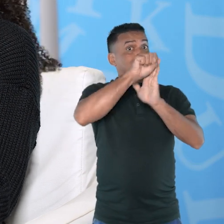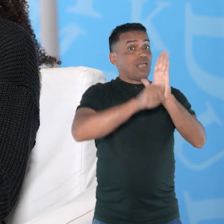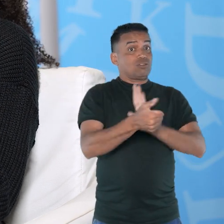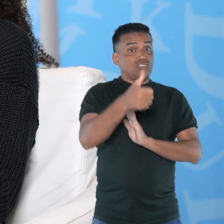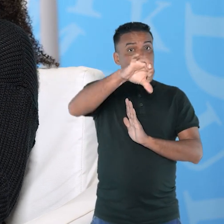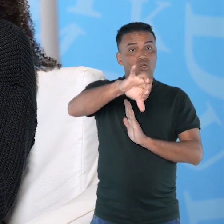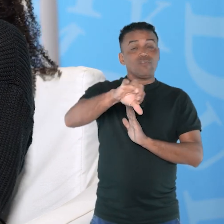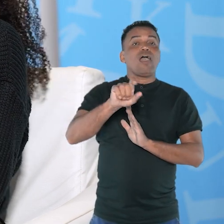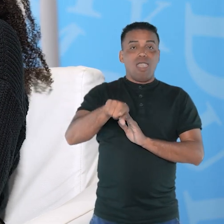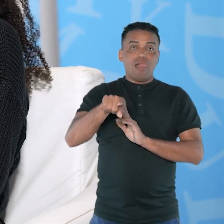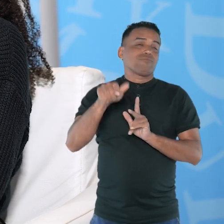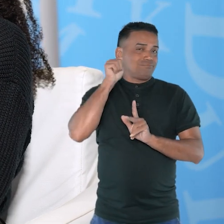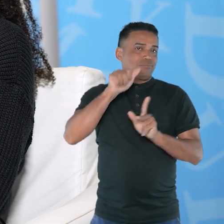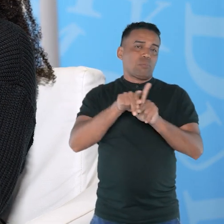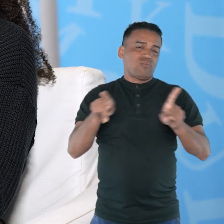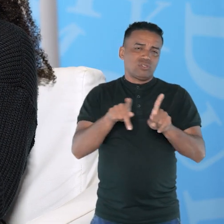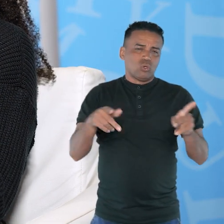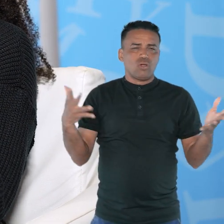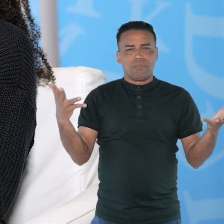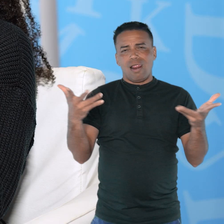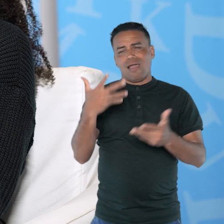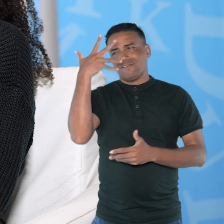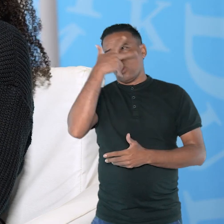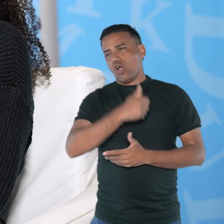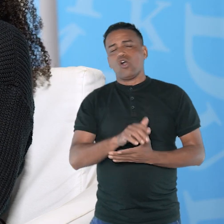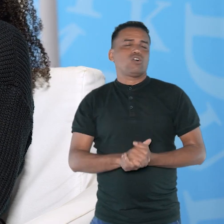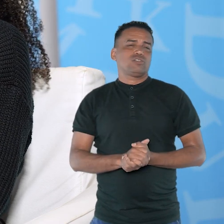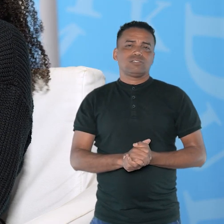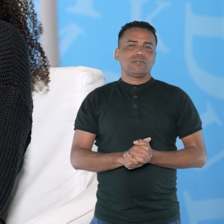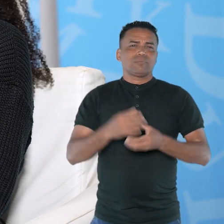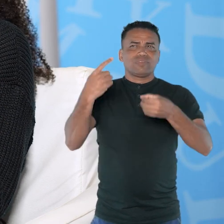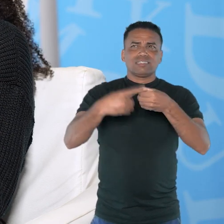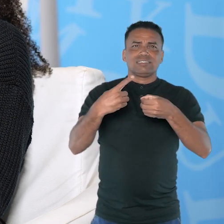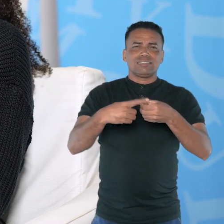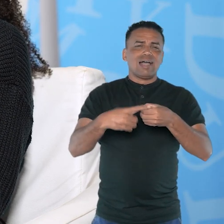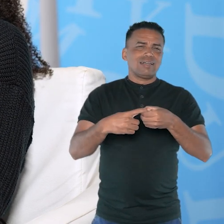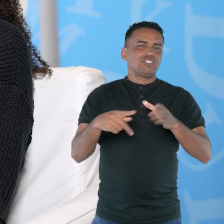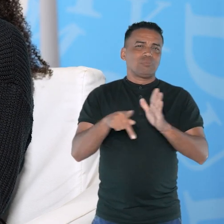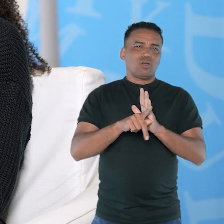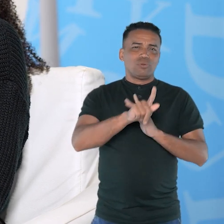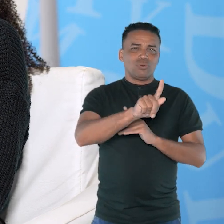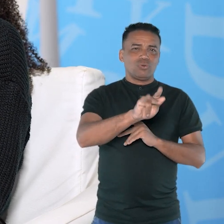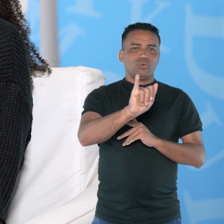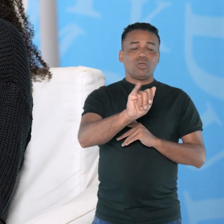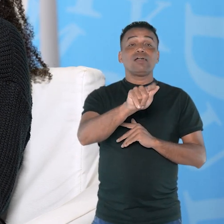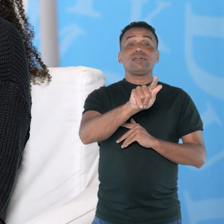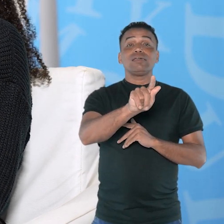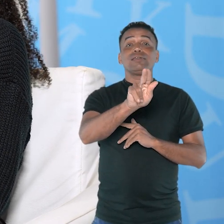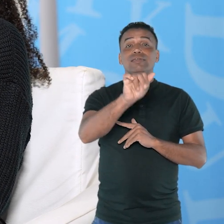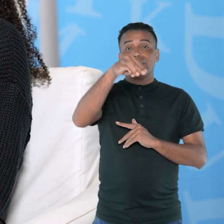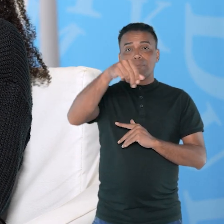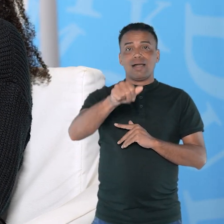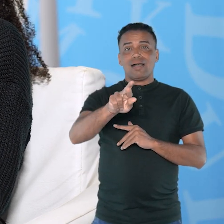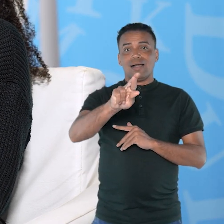inclusive, ela era professora, né? Maravilhosa professora lá na cidade de Guimarães, em São Luís.